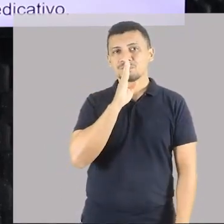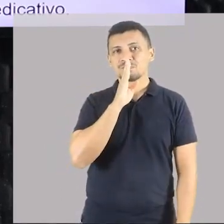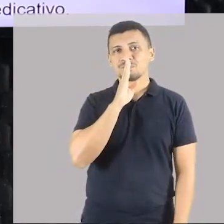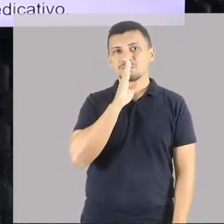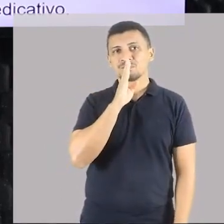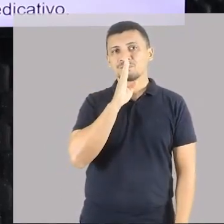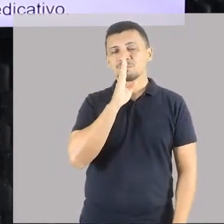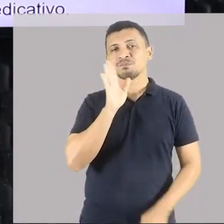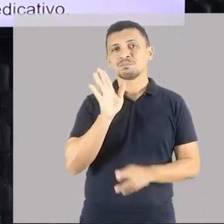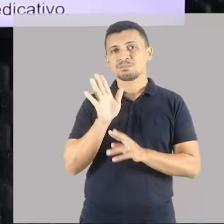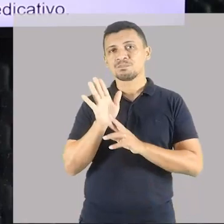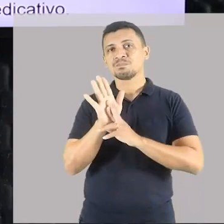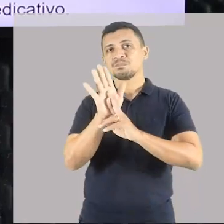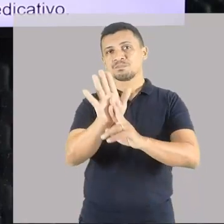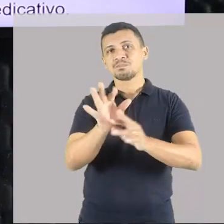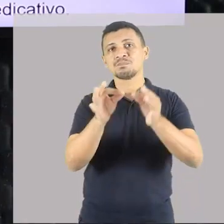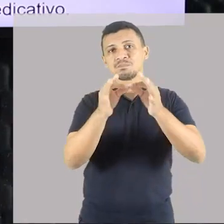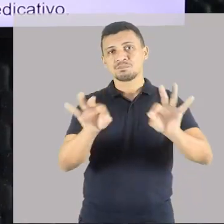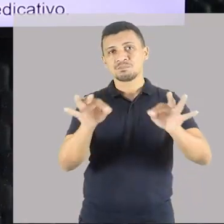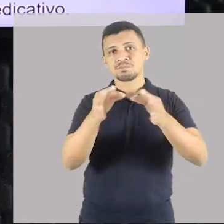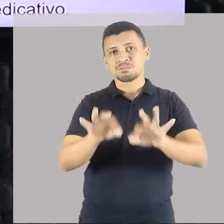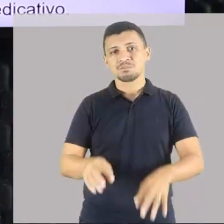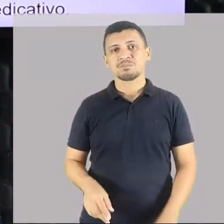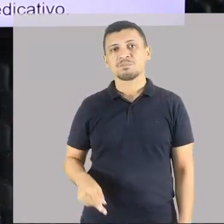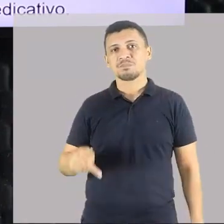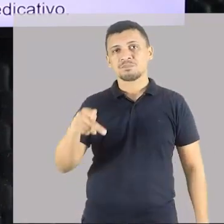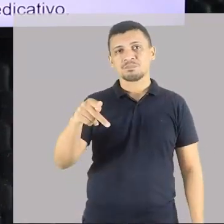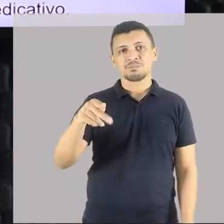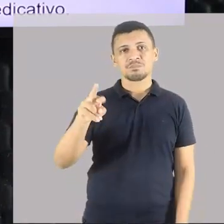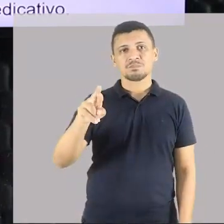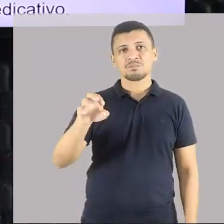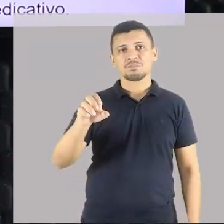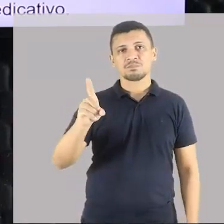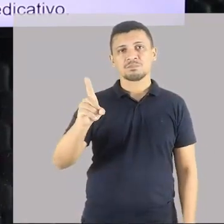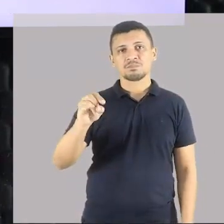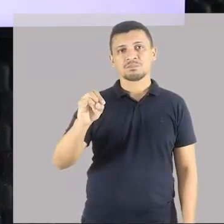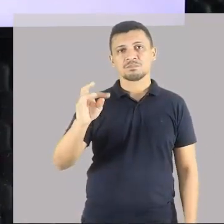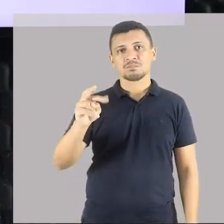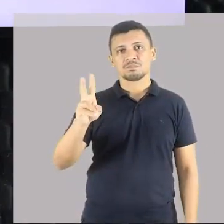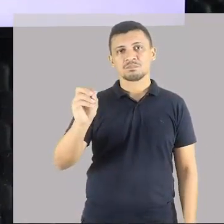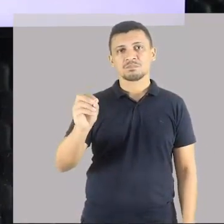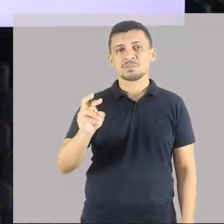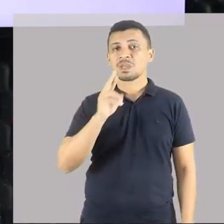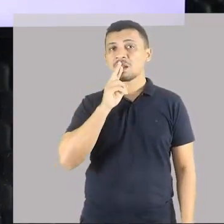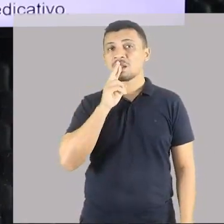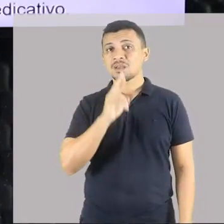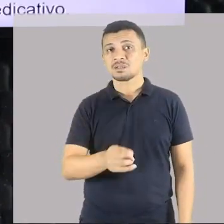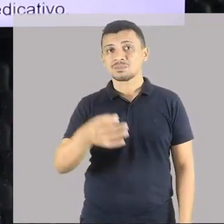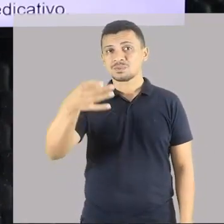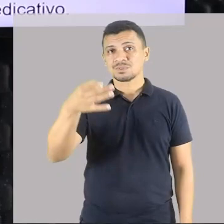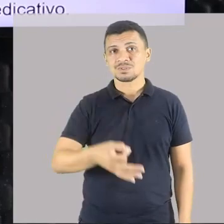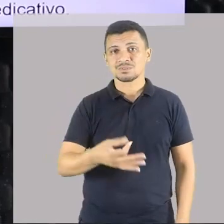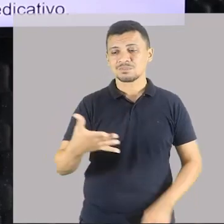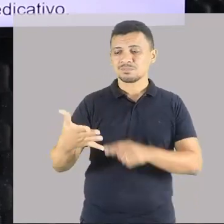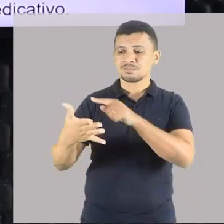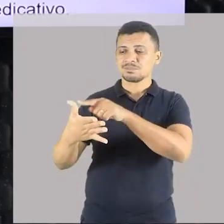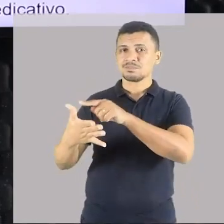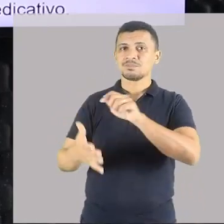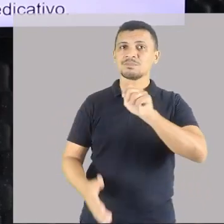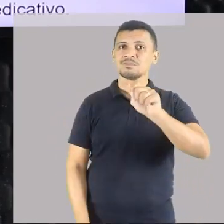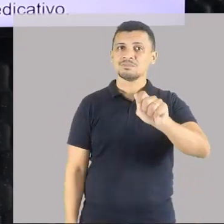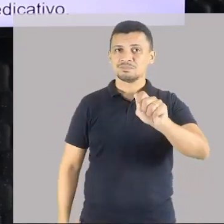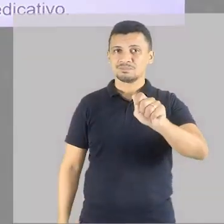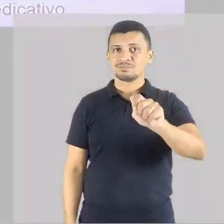dele, representa sintaticamente a função de predicativo. Então, opção correta, letra